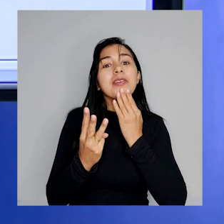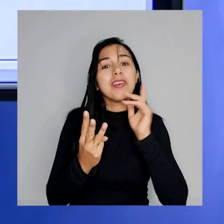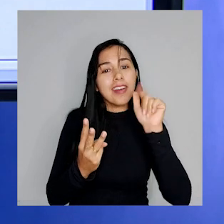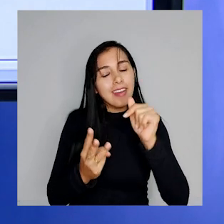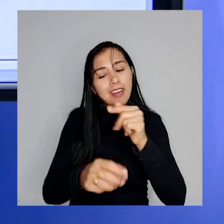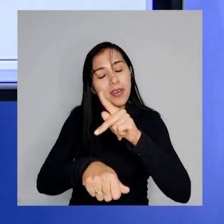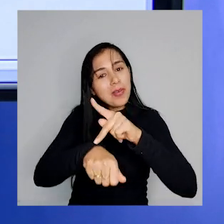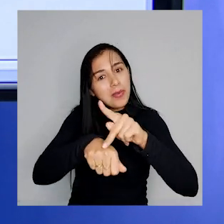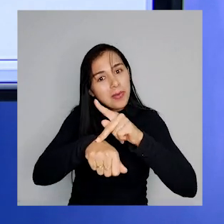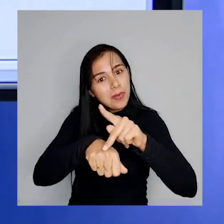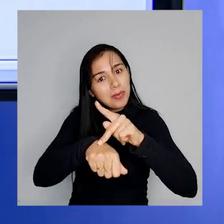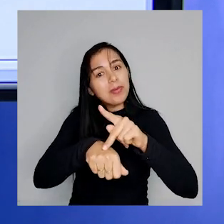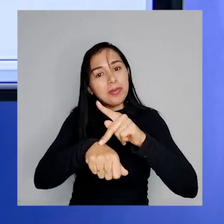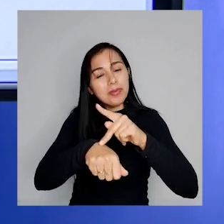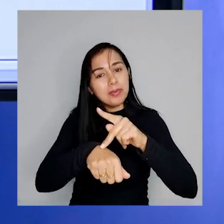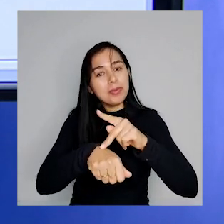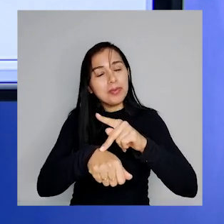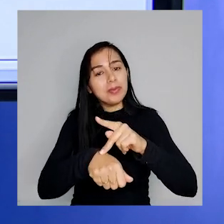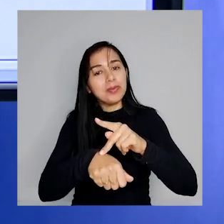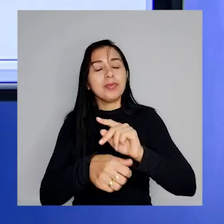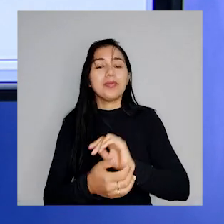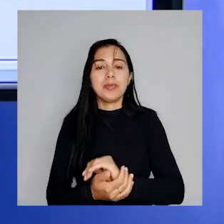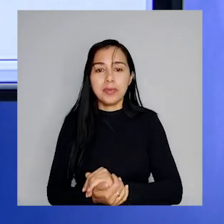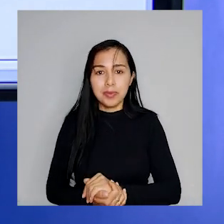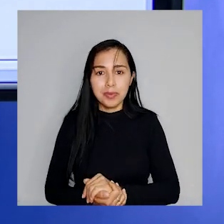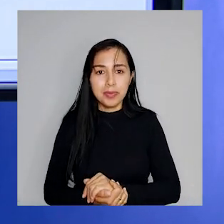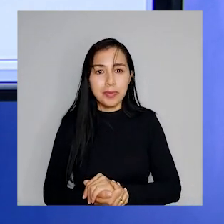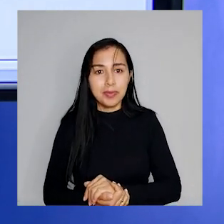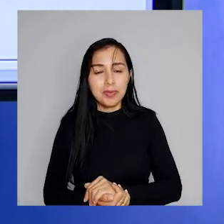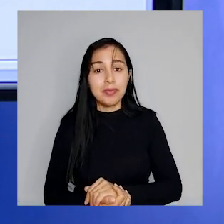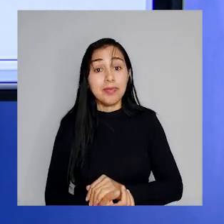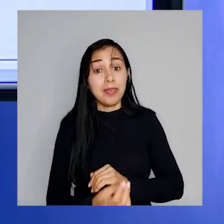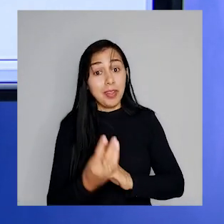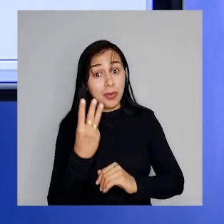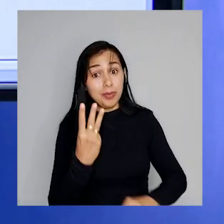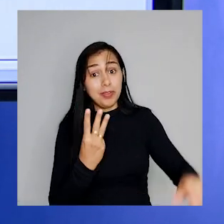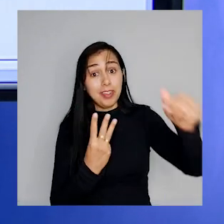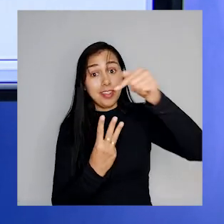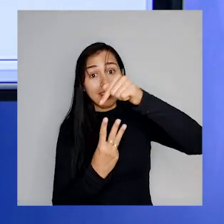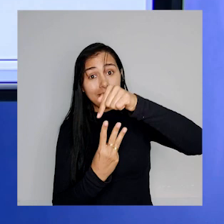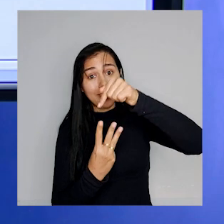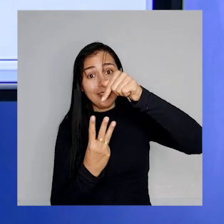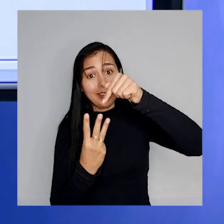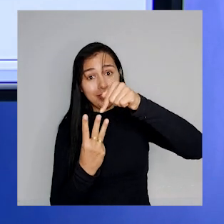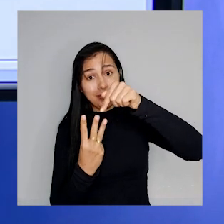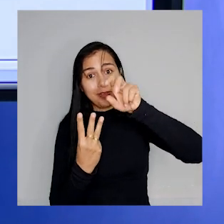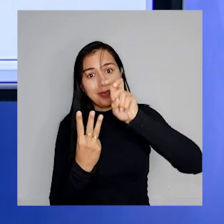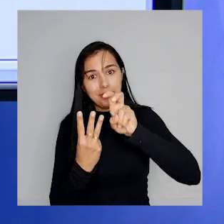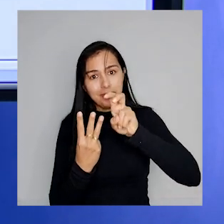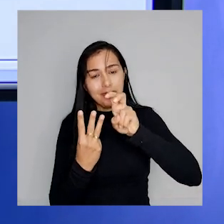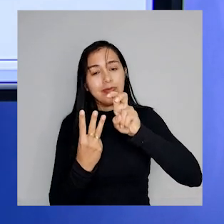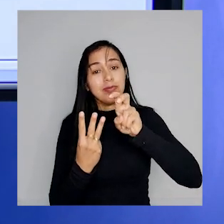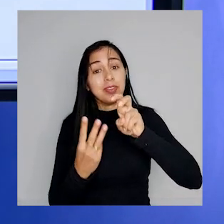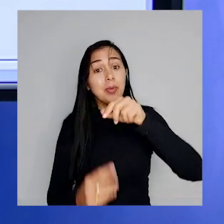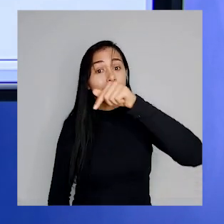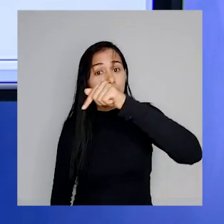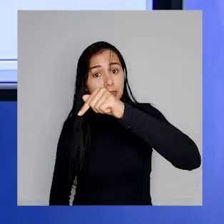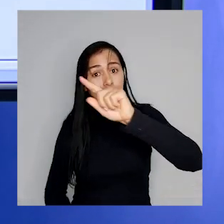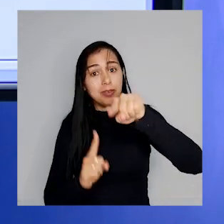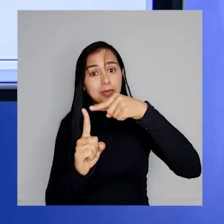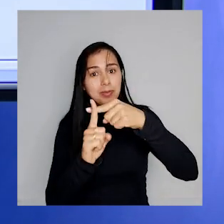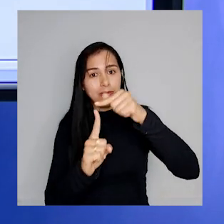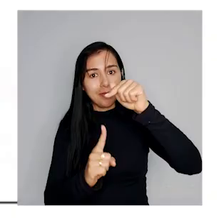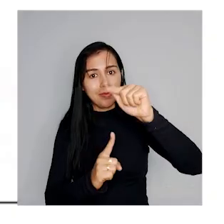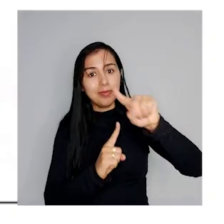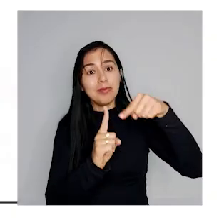5 pontos eu posso completar com mais um pino preto para dar o total de 19. Essa aqui é